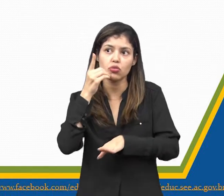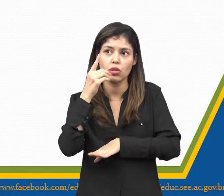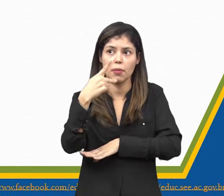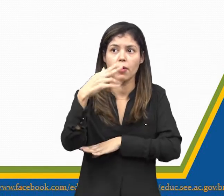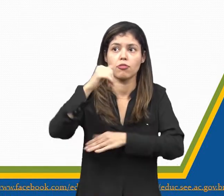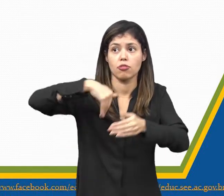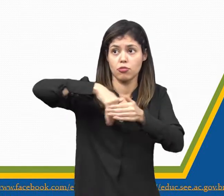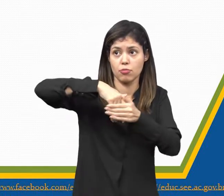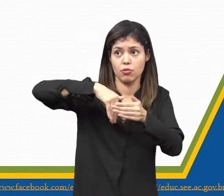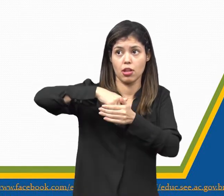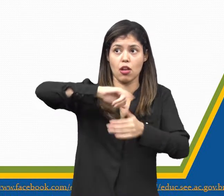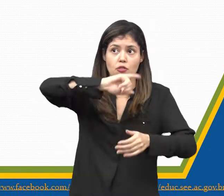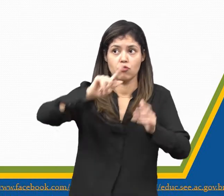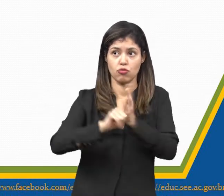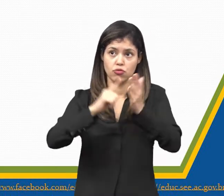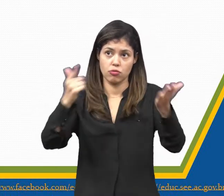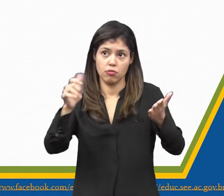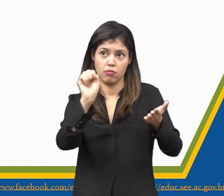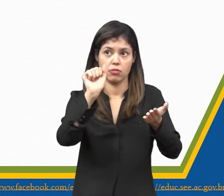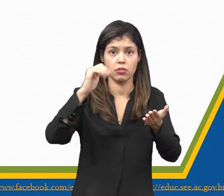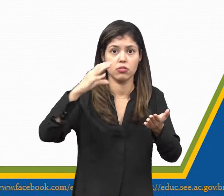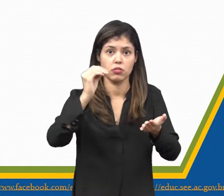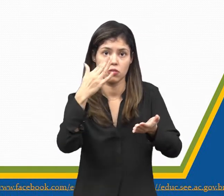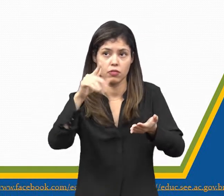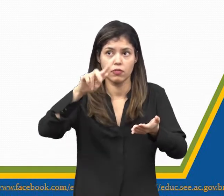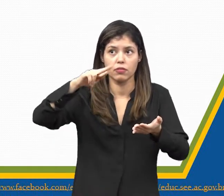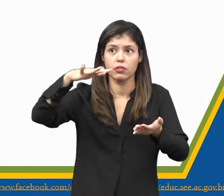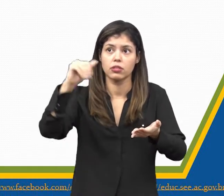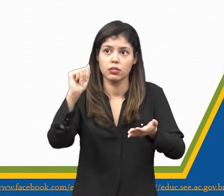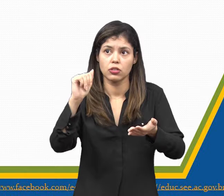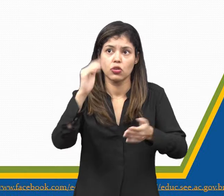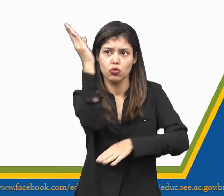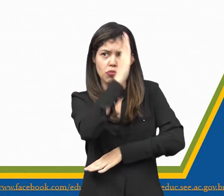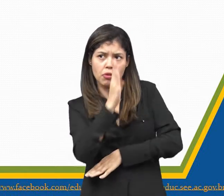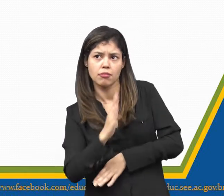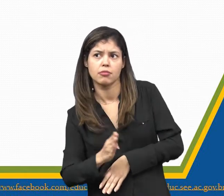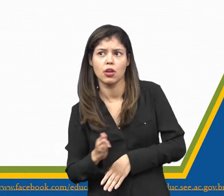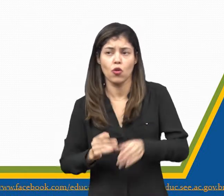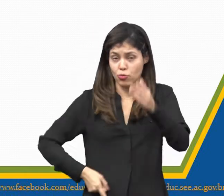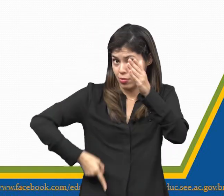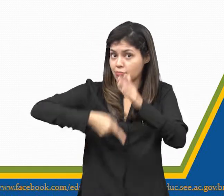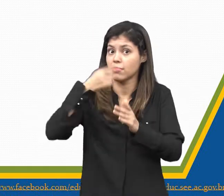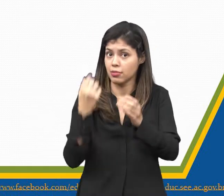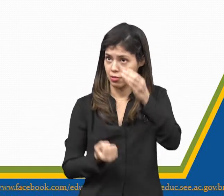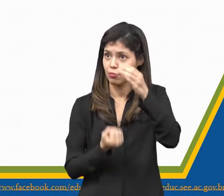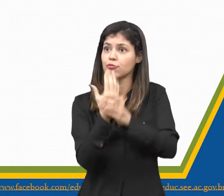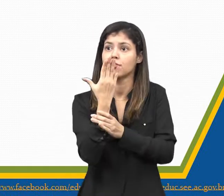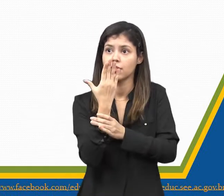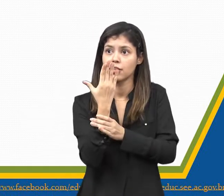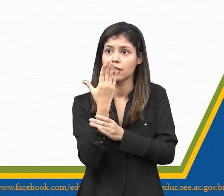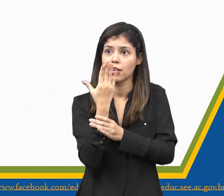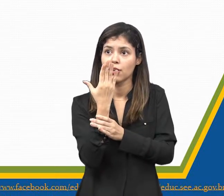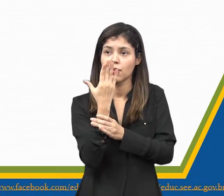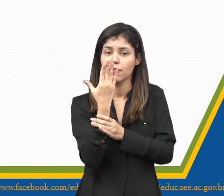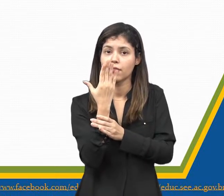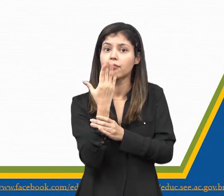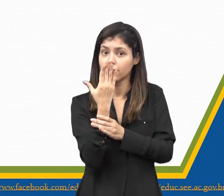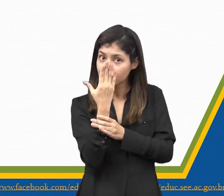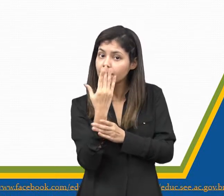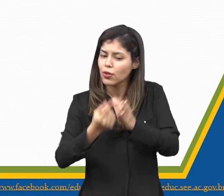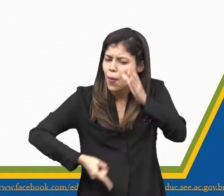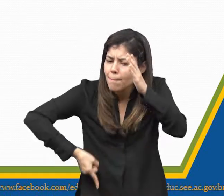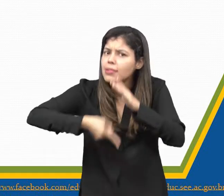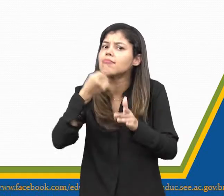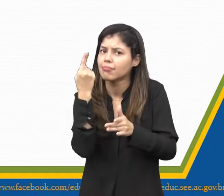de esportes do jornal São Francisco. Ó, no Brasil, um dos primeiros a criar, leia bem, preste bem atenção, ó, um